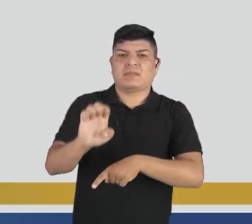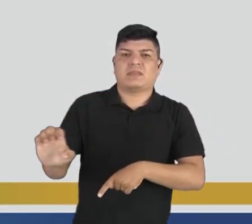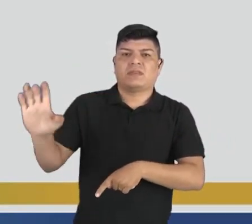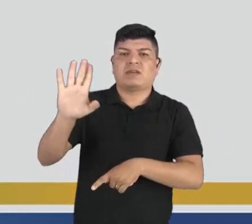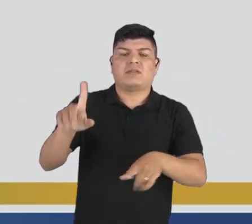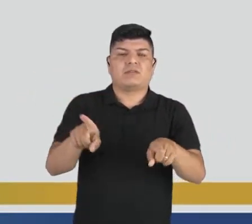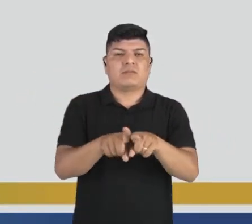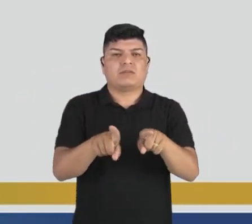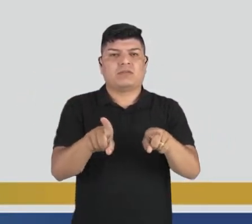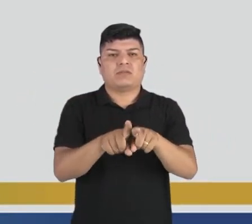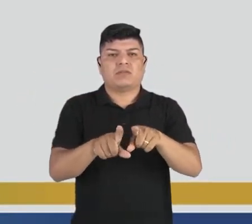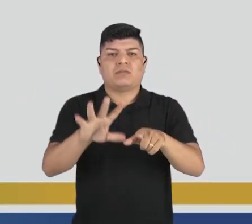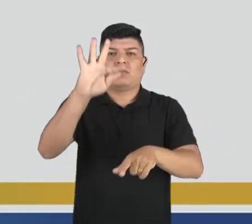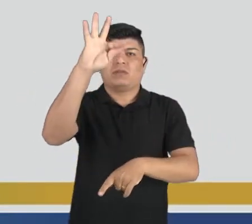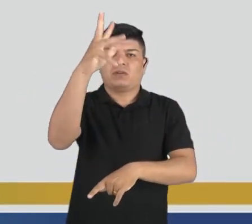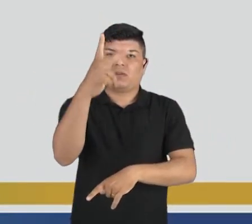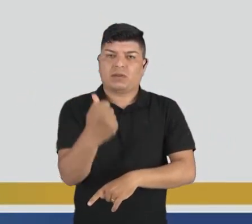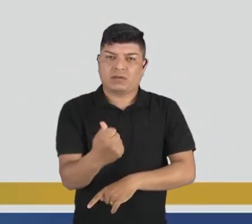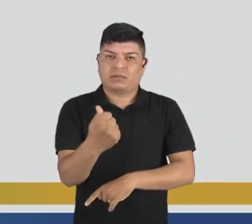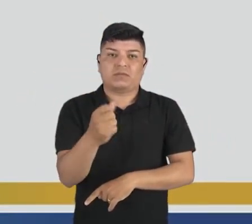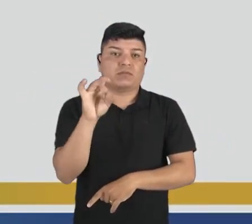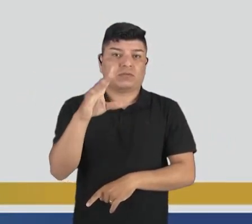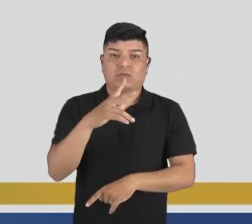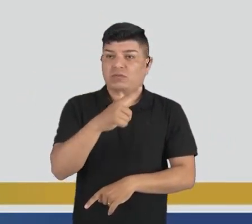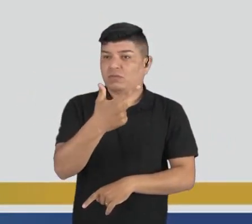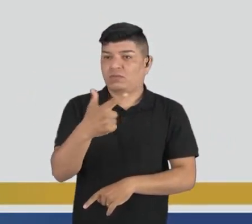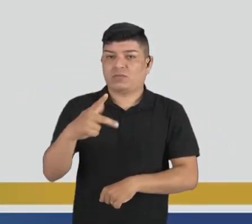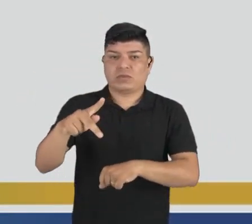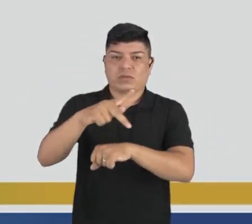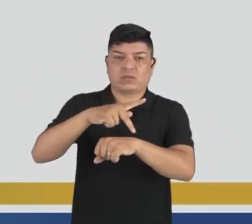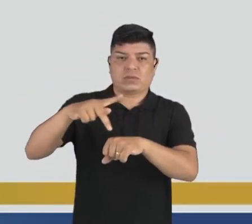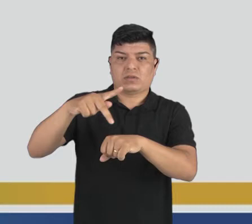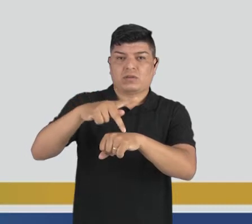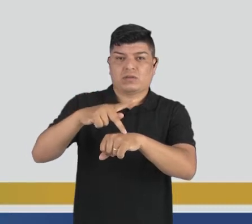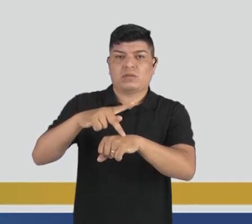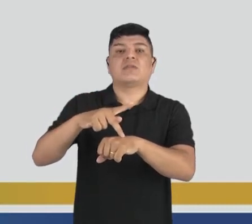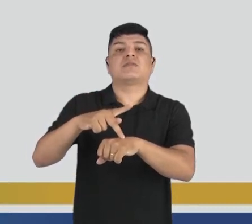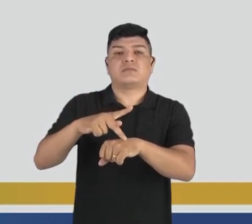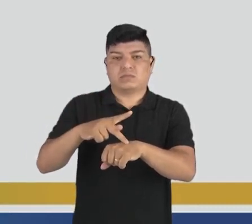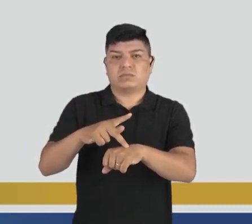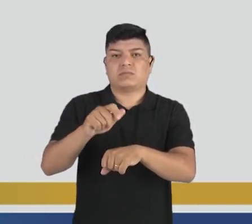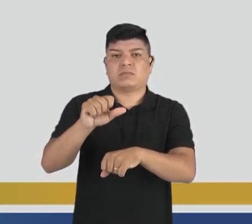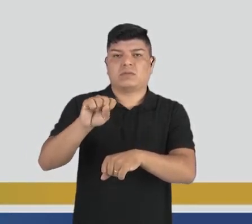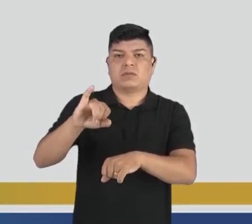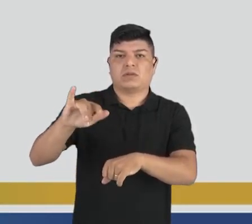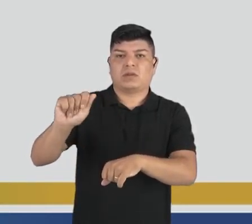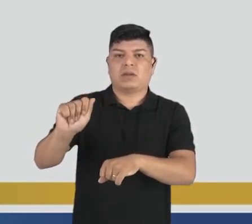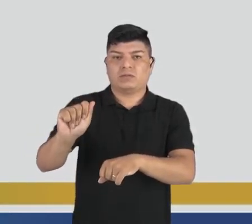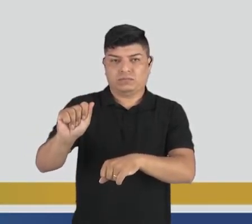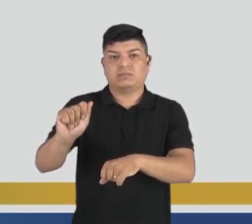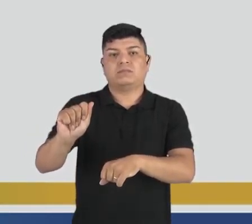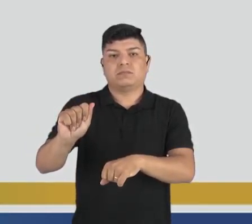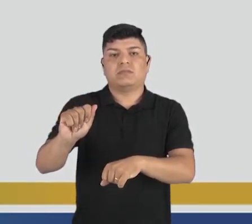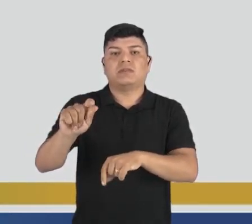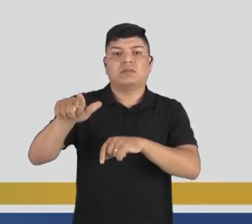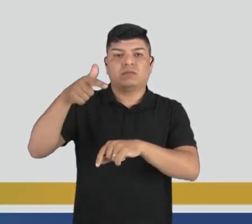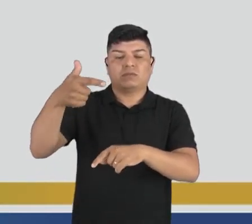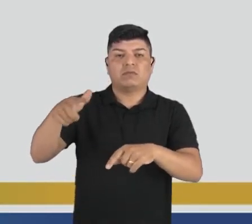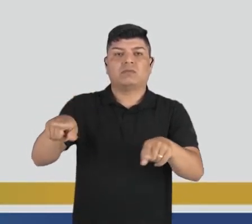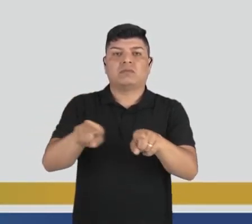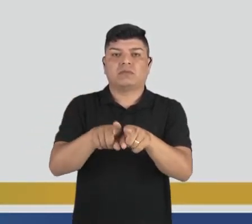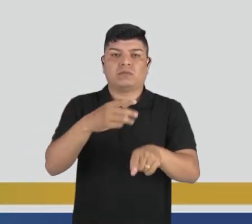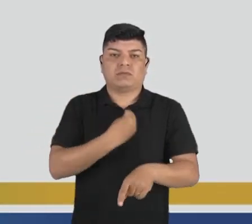Europa e África. Eu só não tenho um país nativo na Ásia e na Oceania, né? Nos demais continentes nós